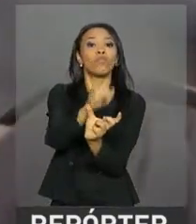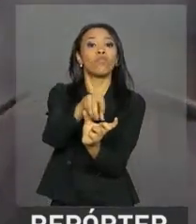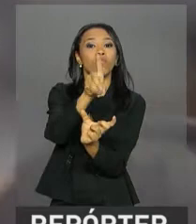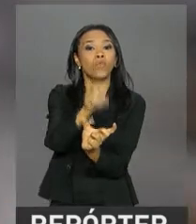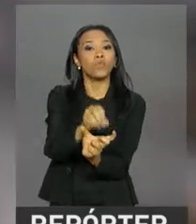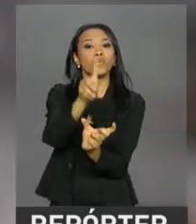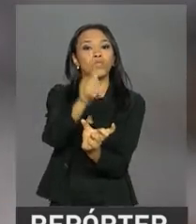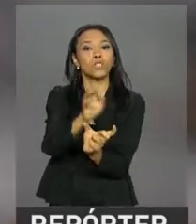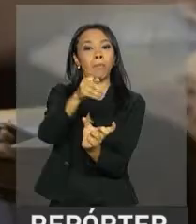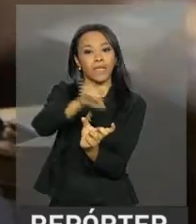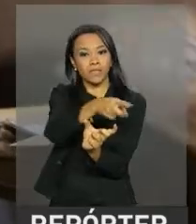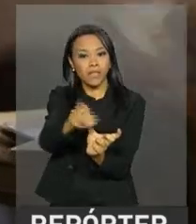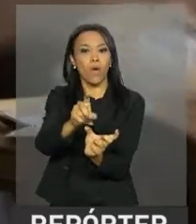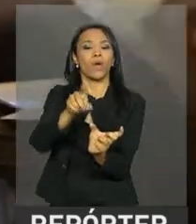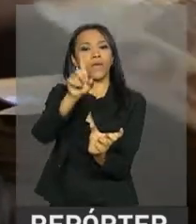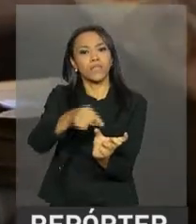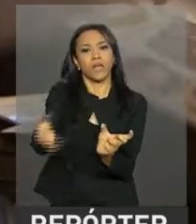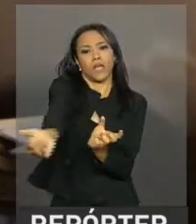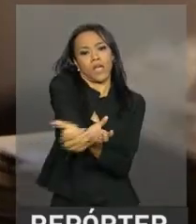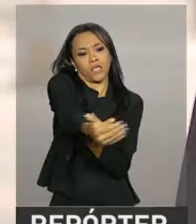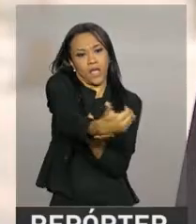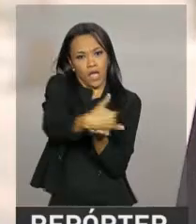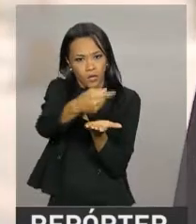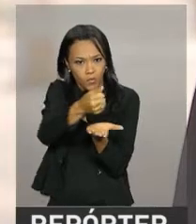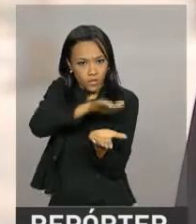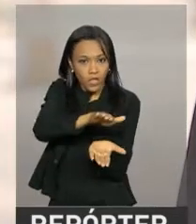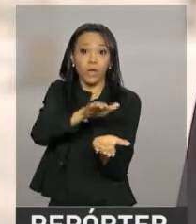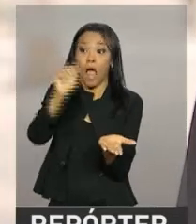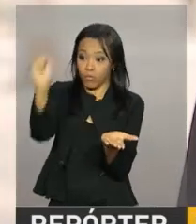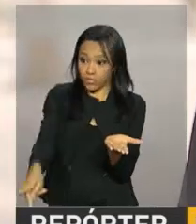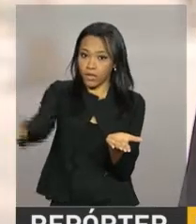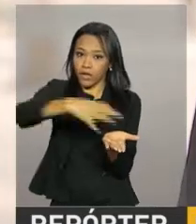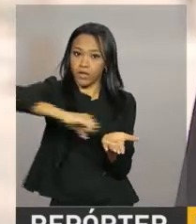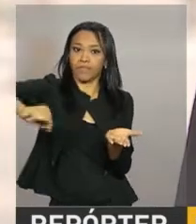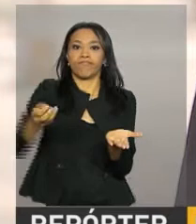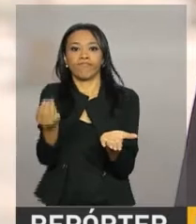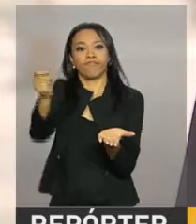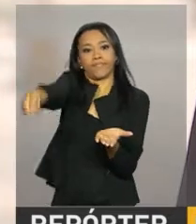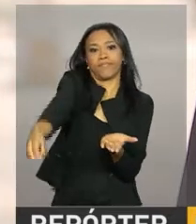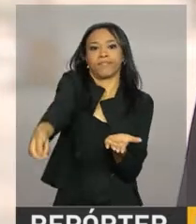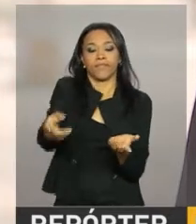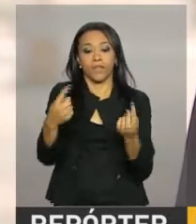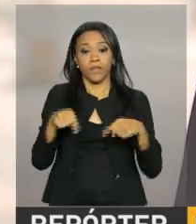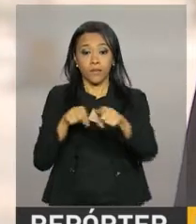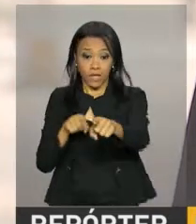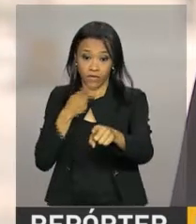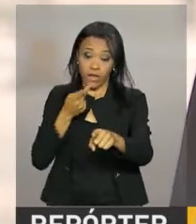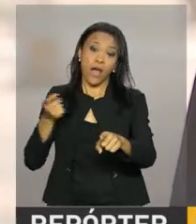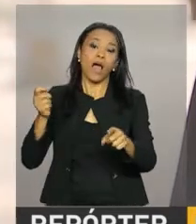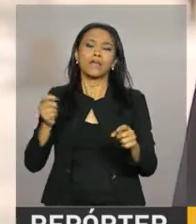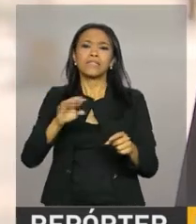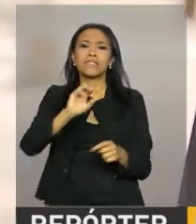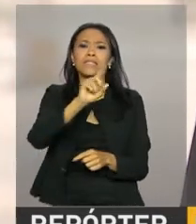de servidores públicos para a hora de se aposentar o aumento da dívida pública no ano passado ocorreu por conta do refinanciamento de